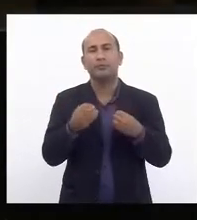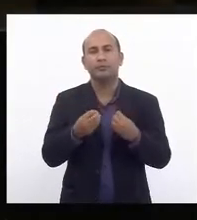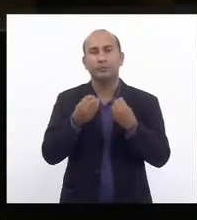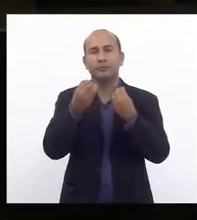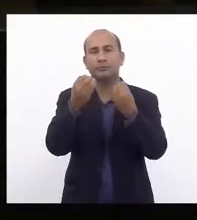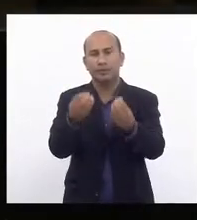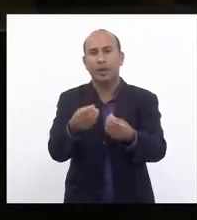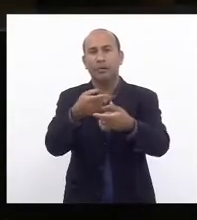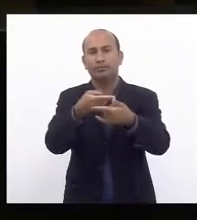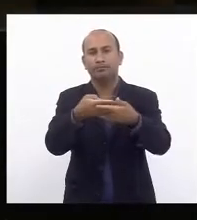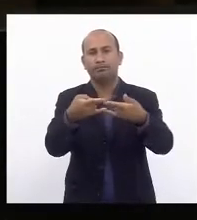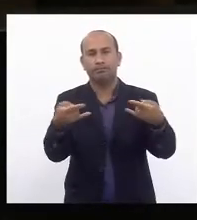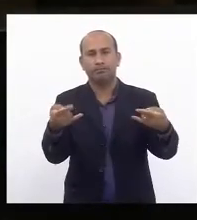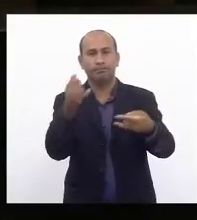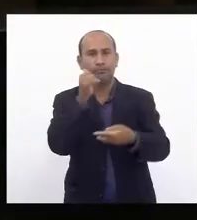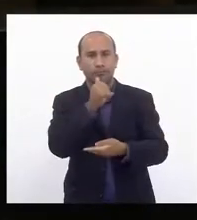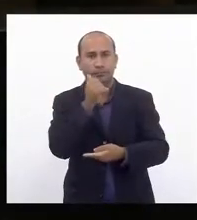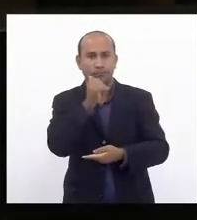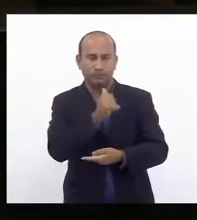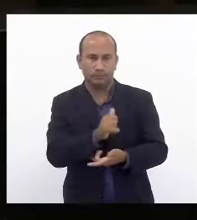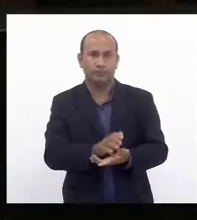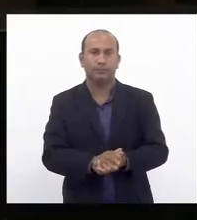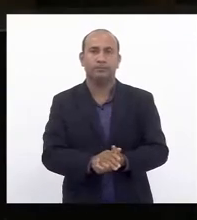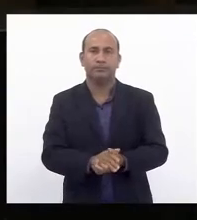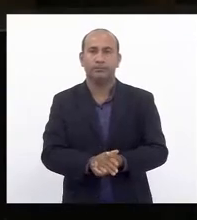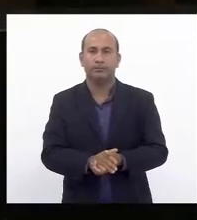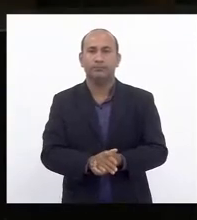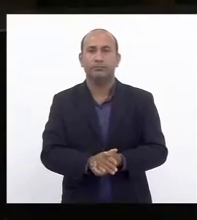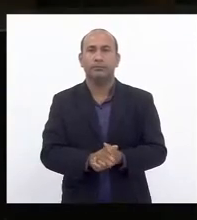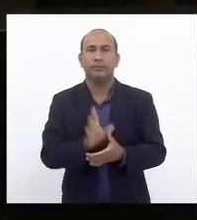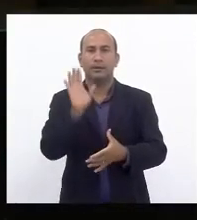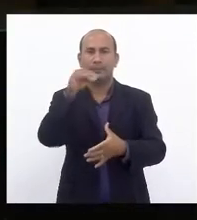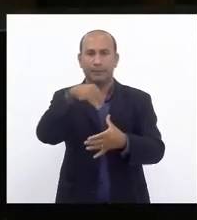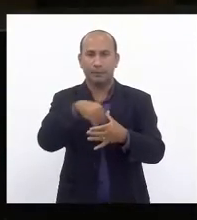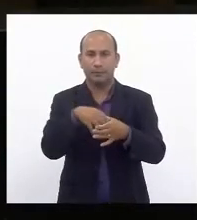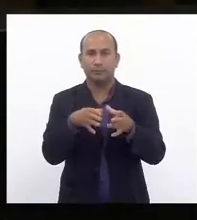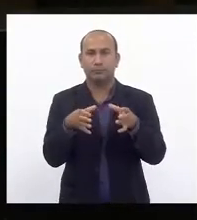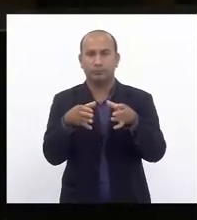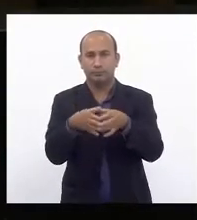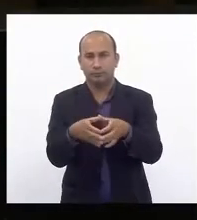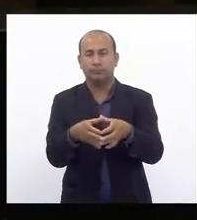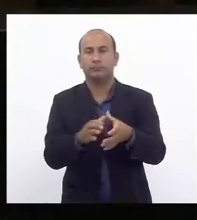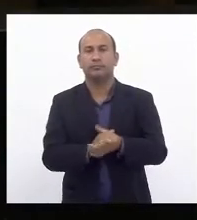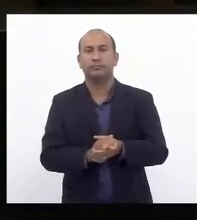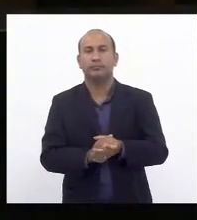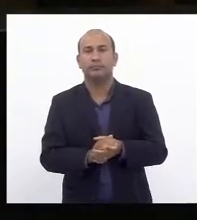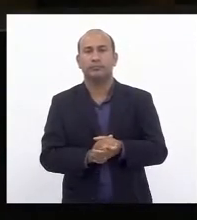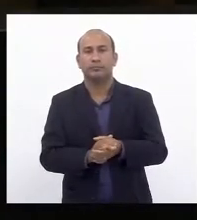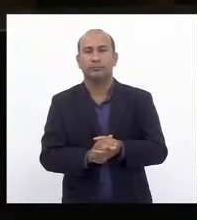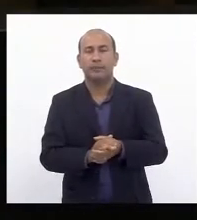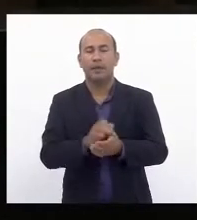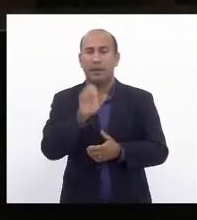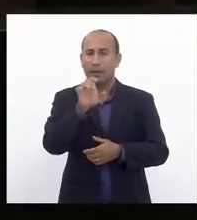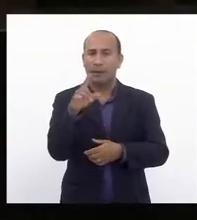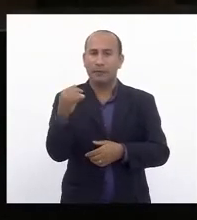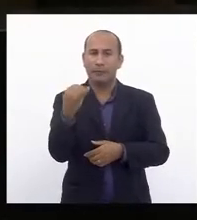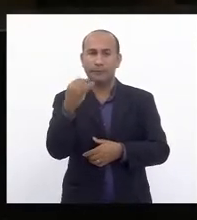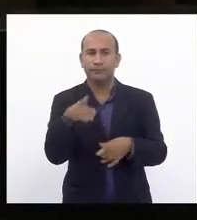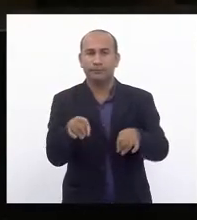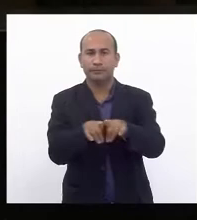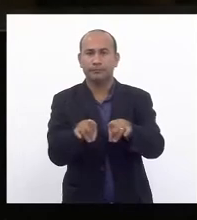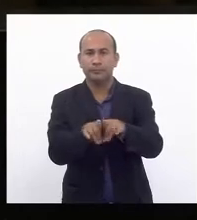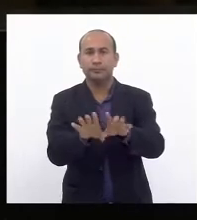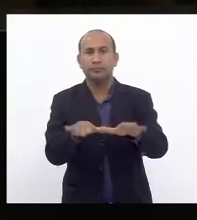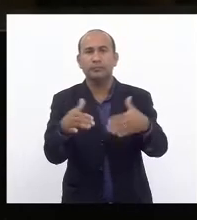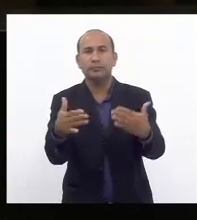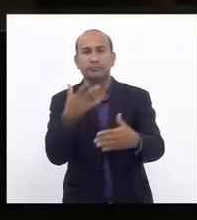o absorvente íntimo na cesta básica. É fundamental também, quando a gente fala